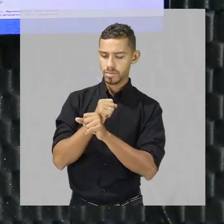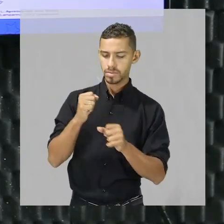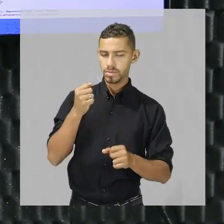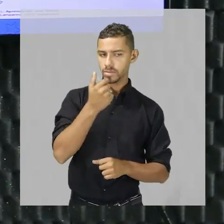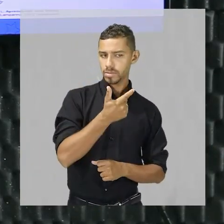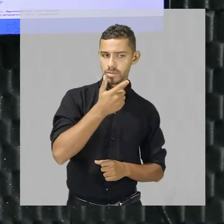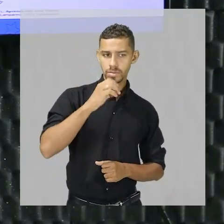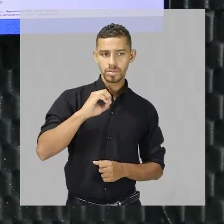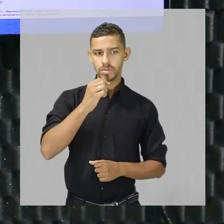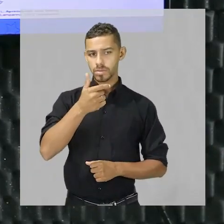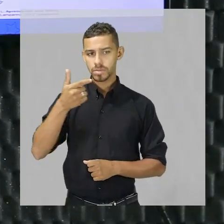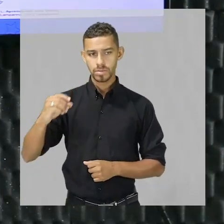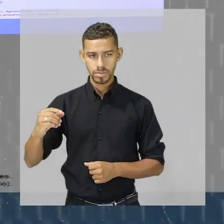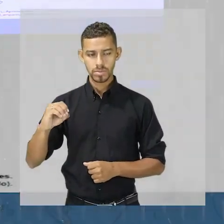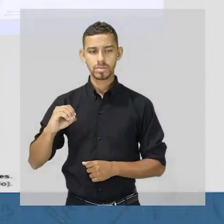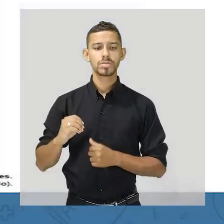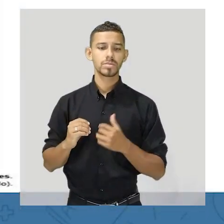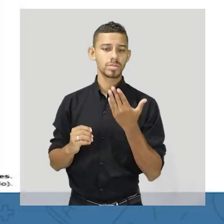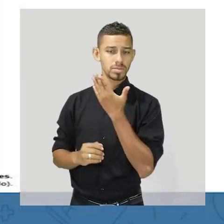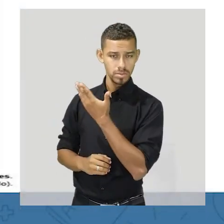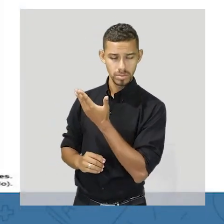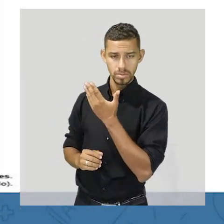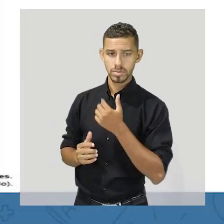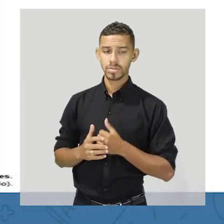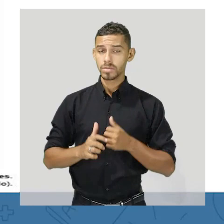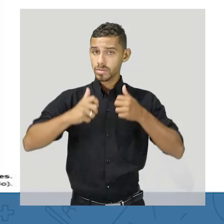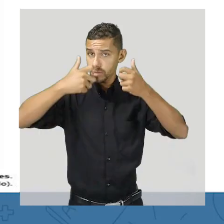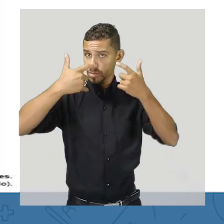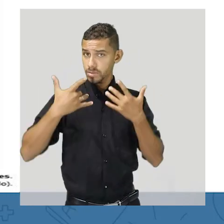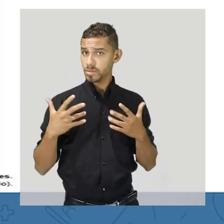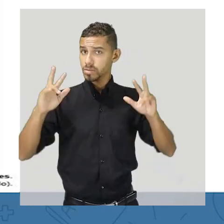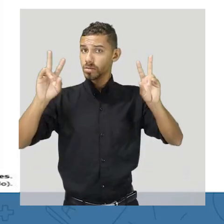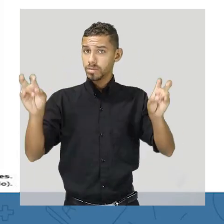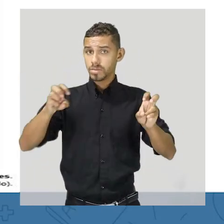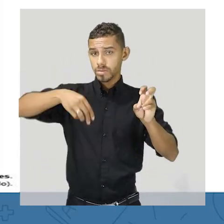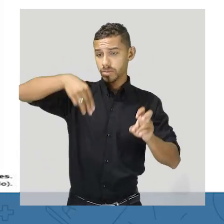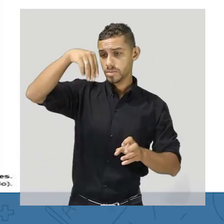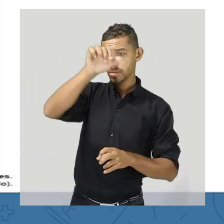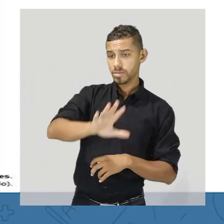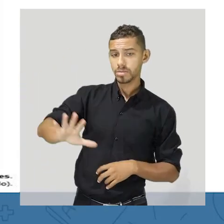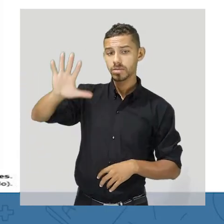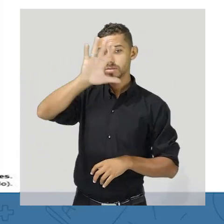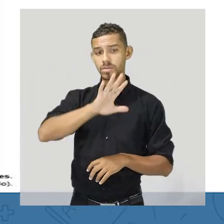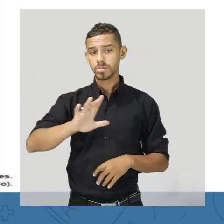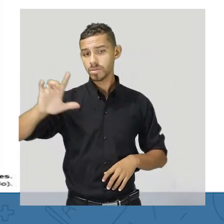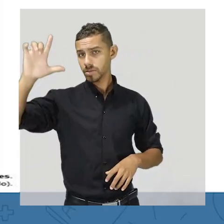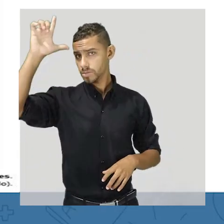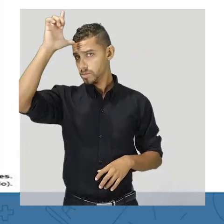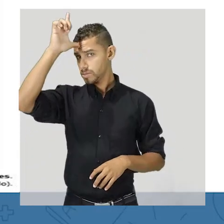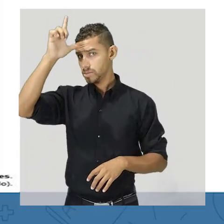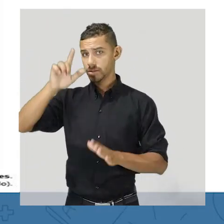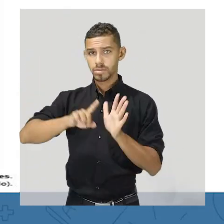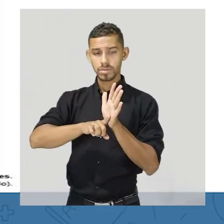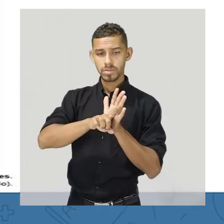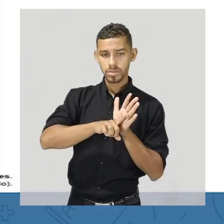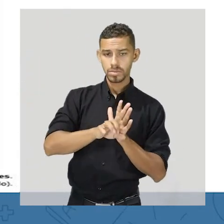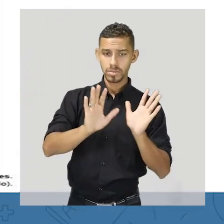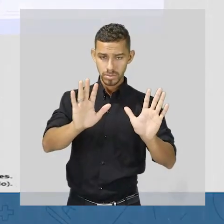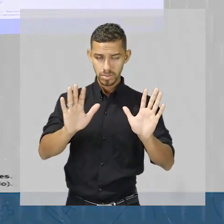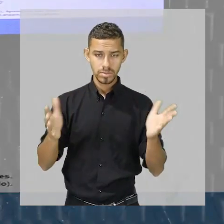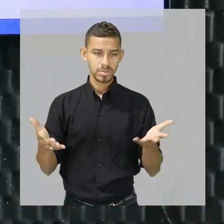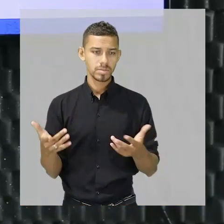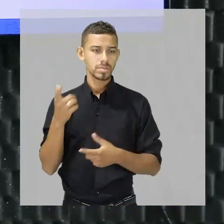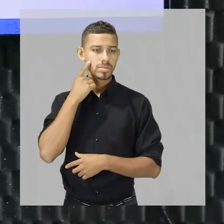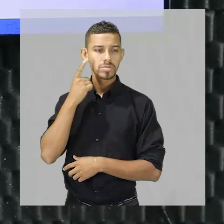Outra questão muito bacana que caiu na prova do Enem 2020, uma questão relativa a mapas, tá? Mapa da Alemanha não vou analisar agora. Bora para o